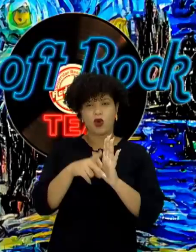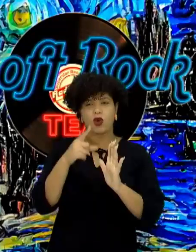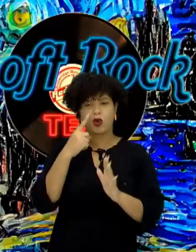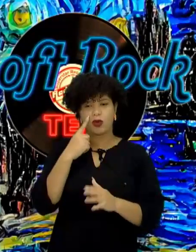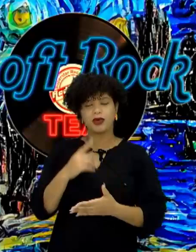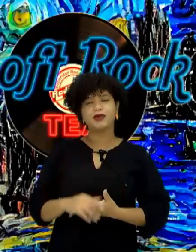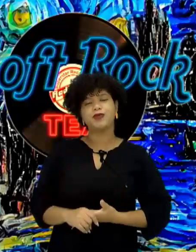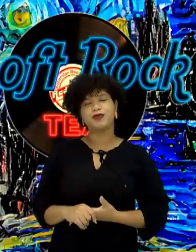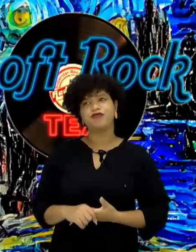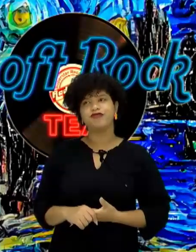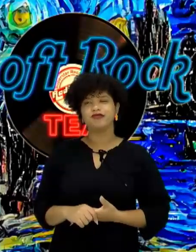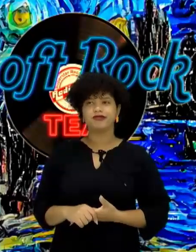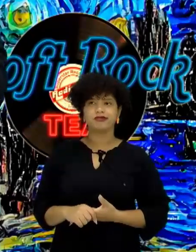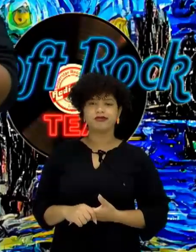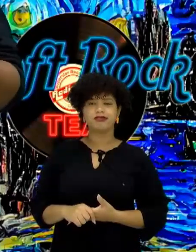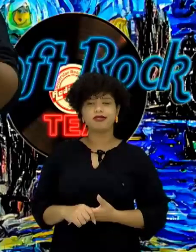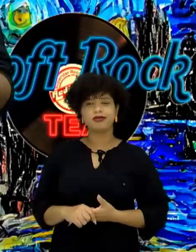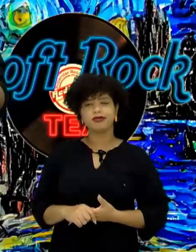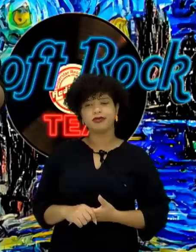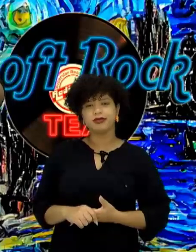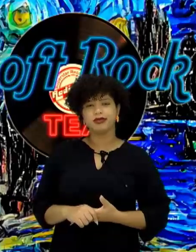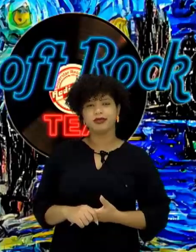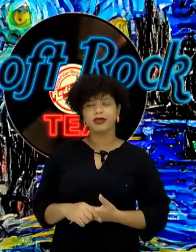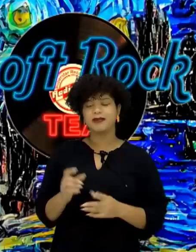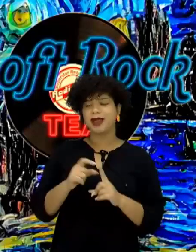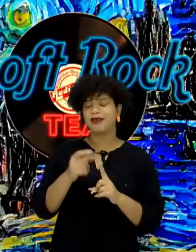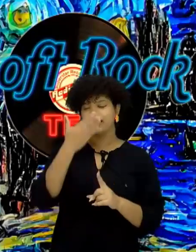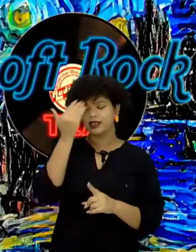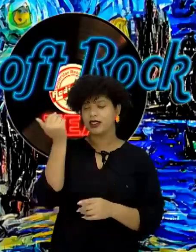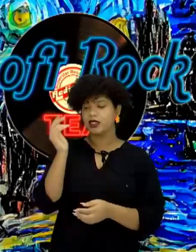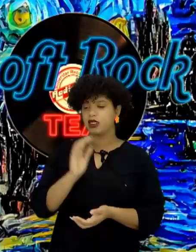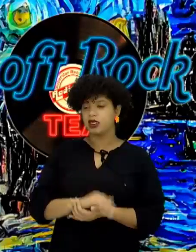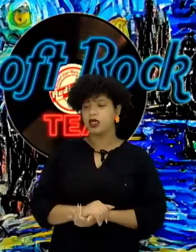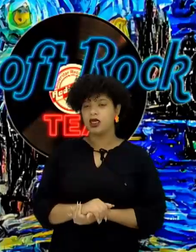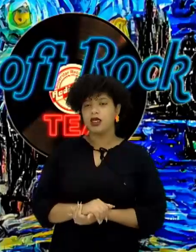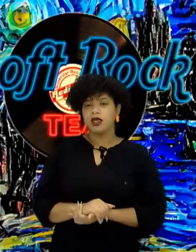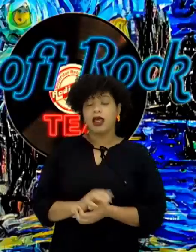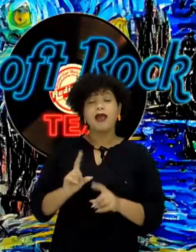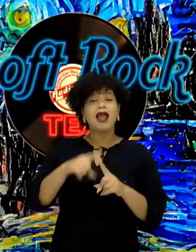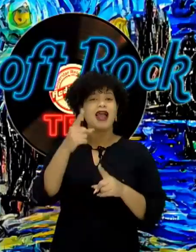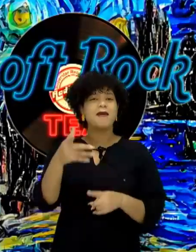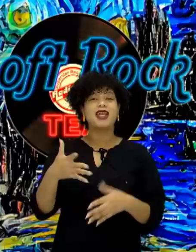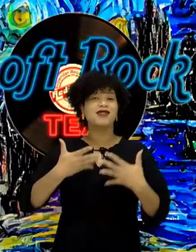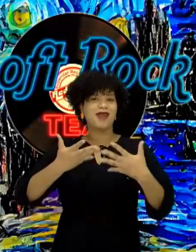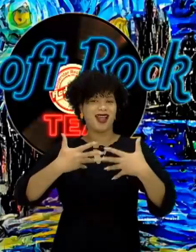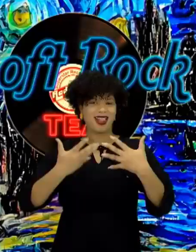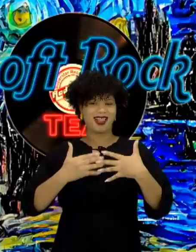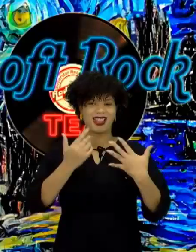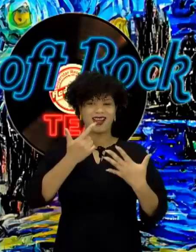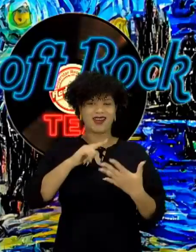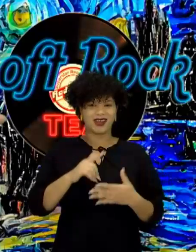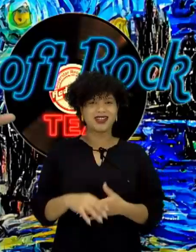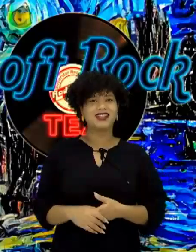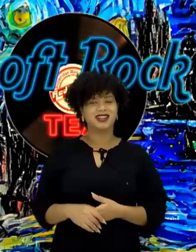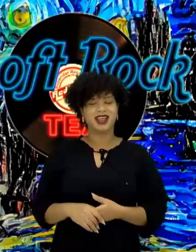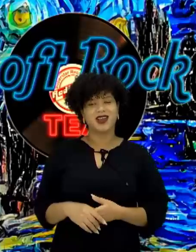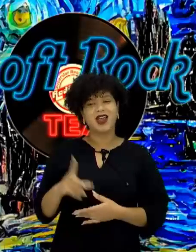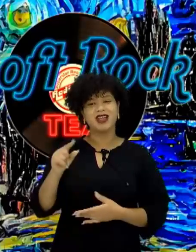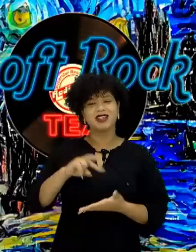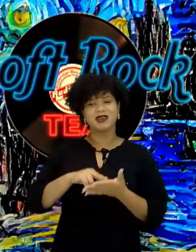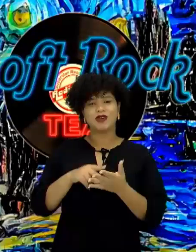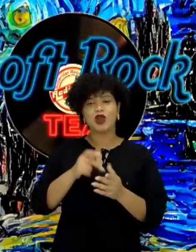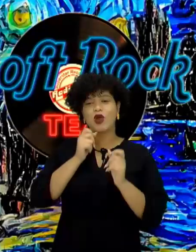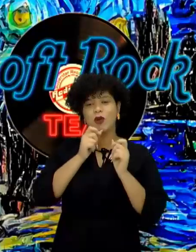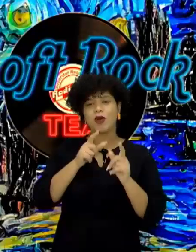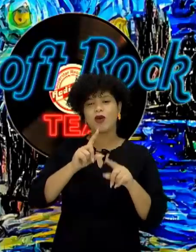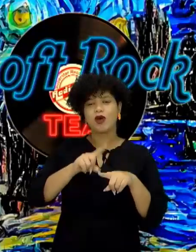ser, tipo, a palavra fugiu agora, mas é você irreverente, né? Então aí acaba causando humor. Mas a